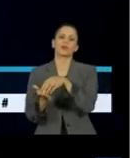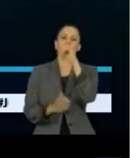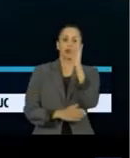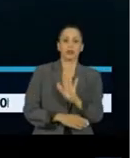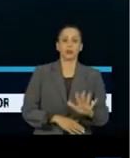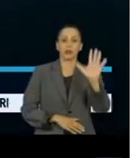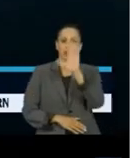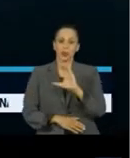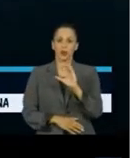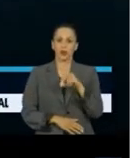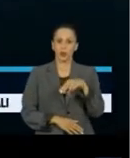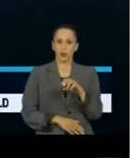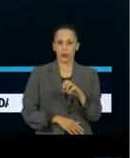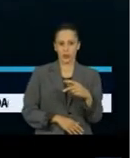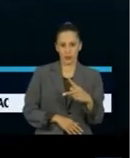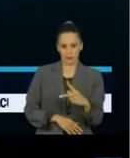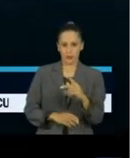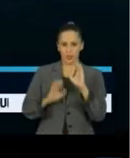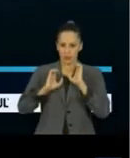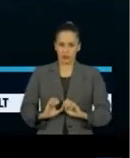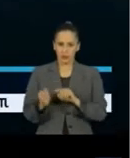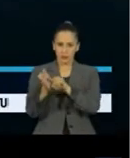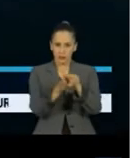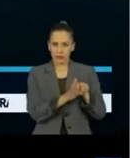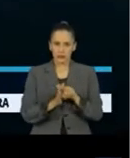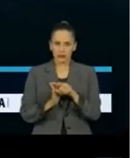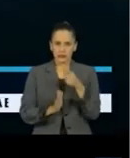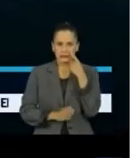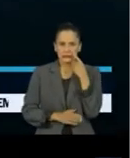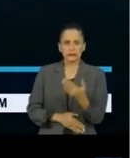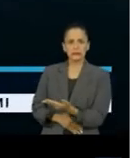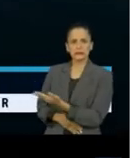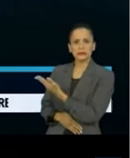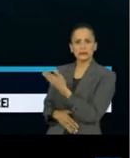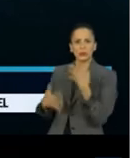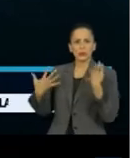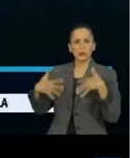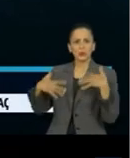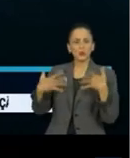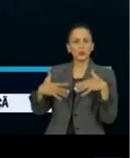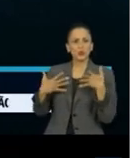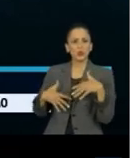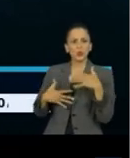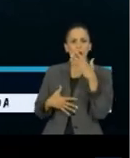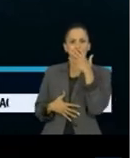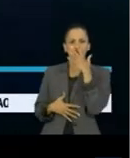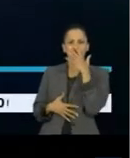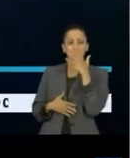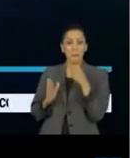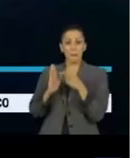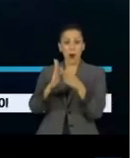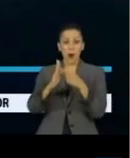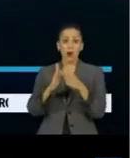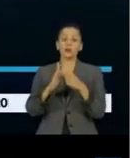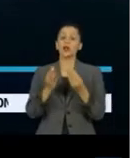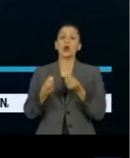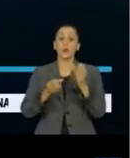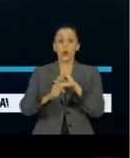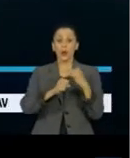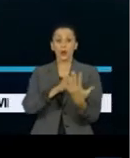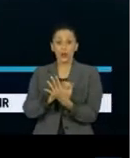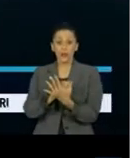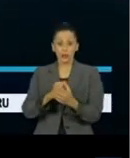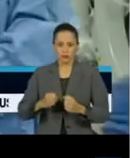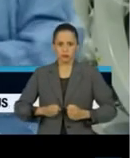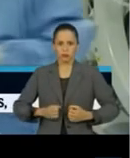CONEP. A imagem é impressionante. Mostra a ação devastadora do novo coronavírus